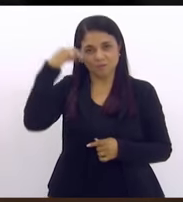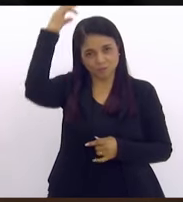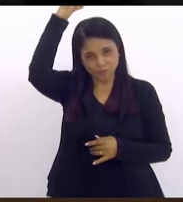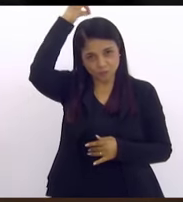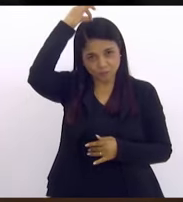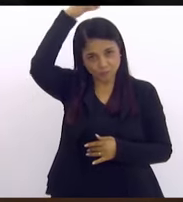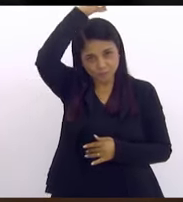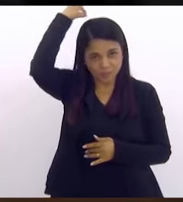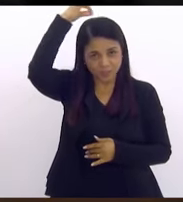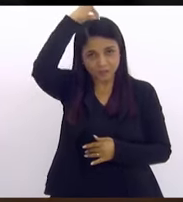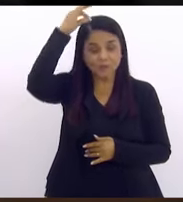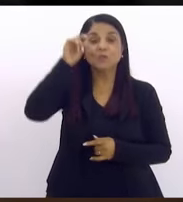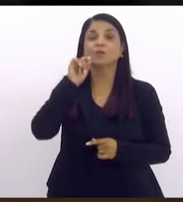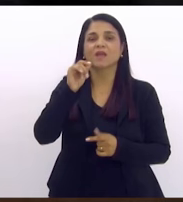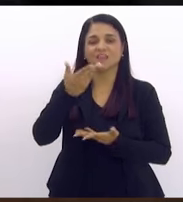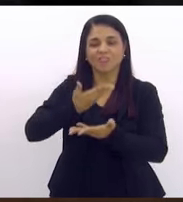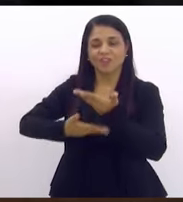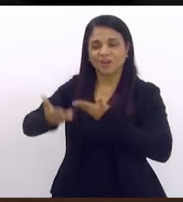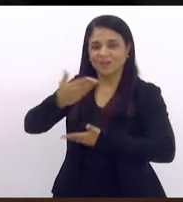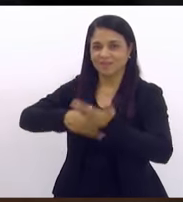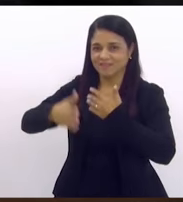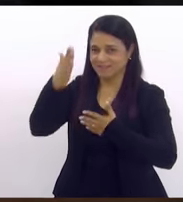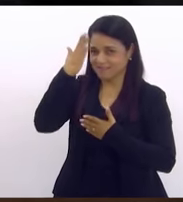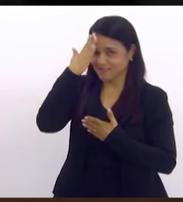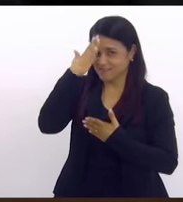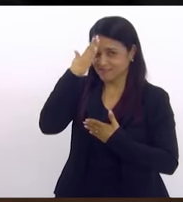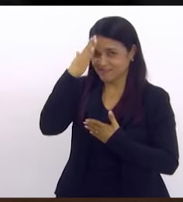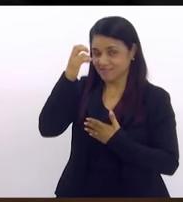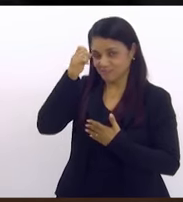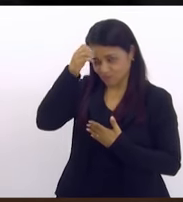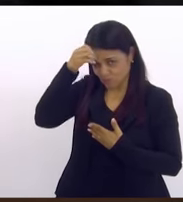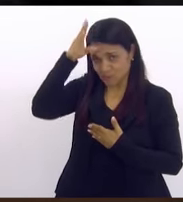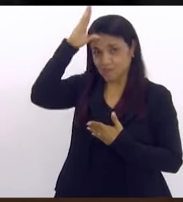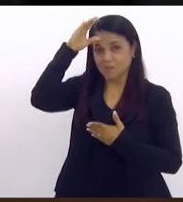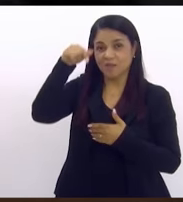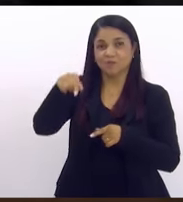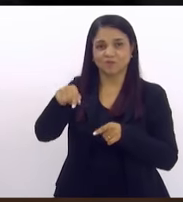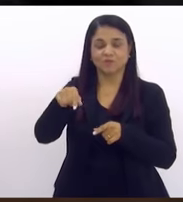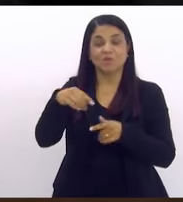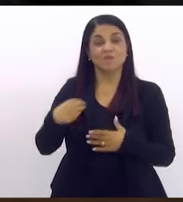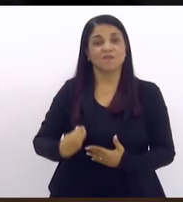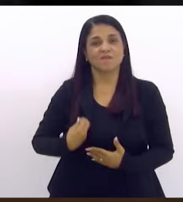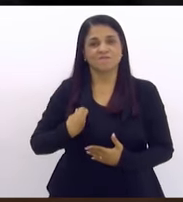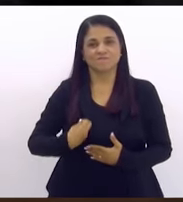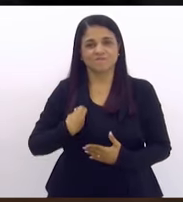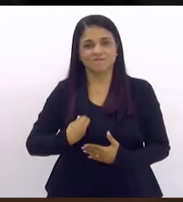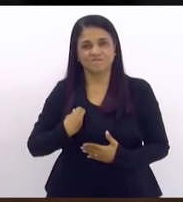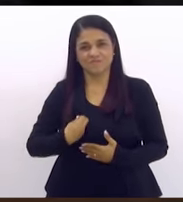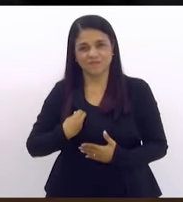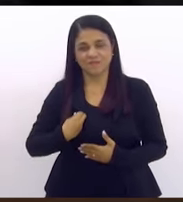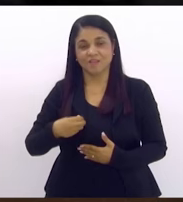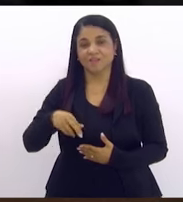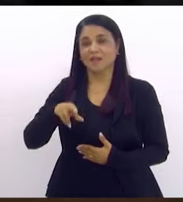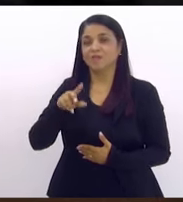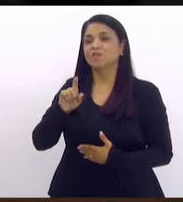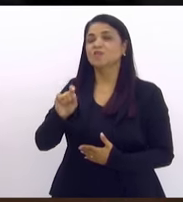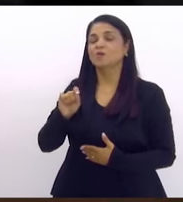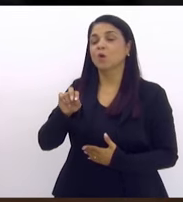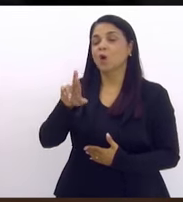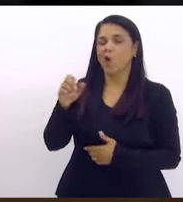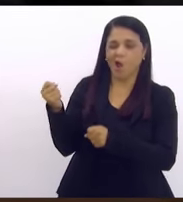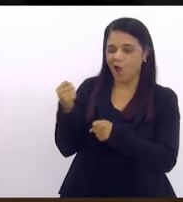troca de saberes e nem precisa ser saber erudito mas o saber da vida daquilo que Roberto Carlos com